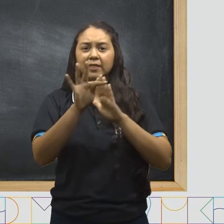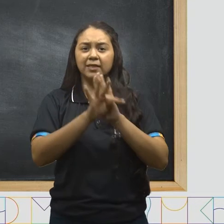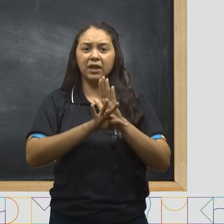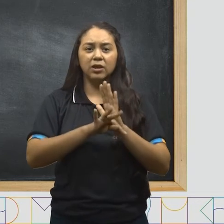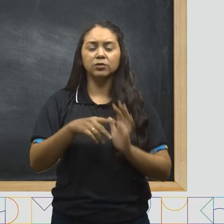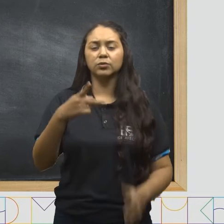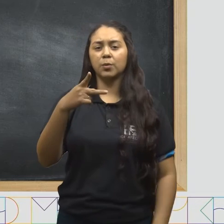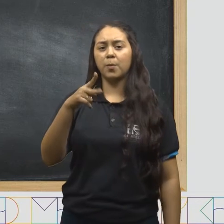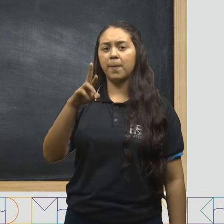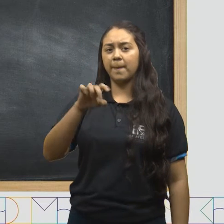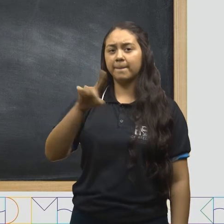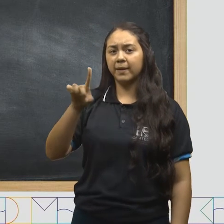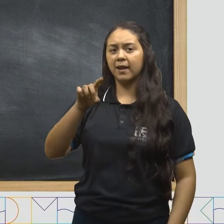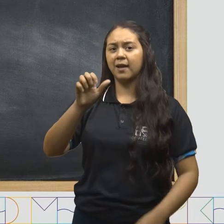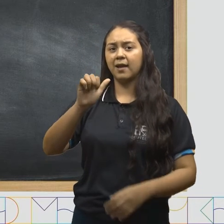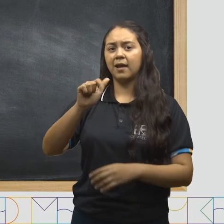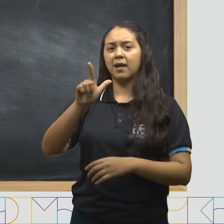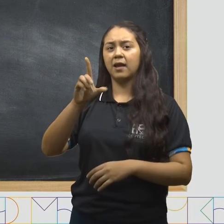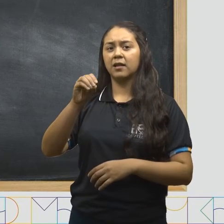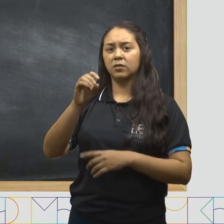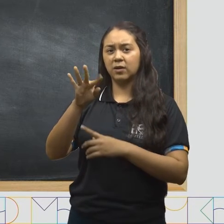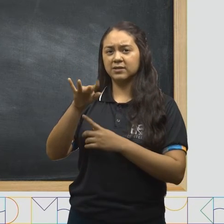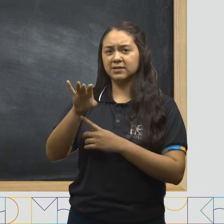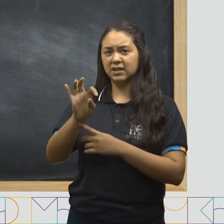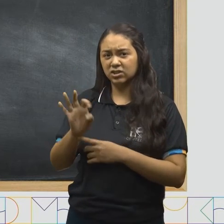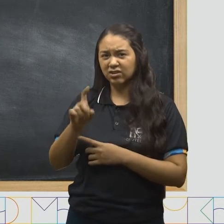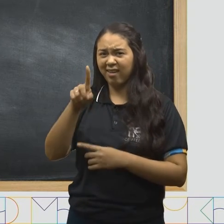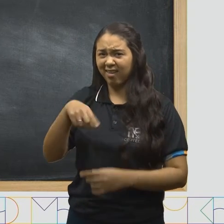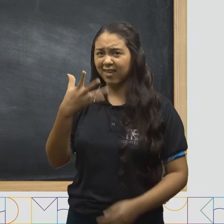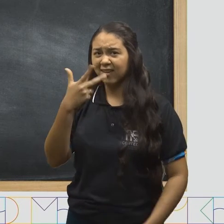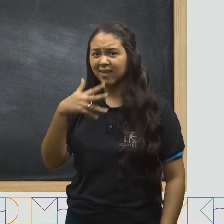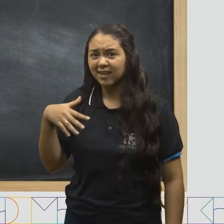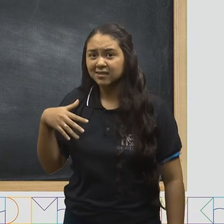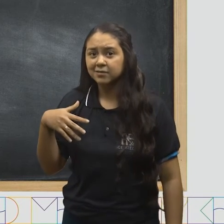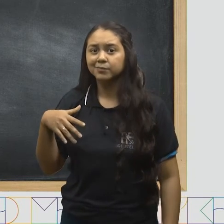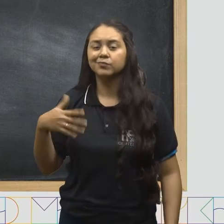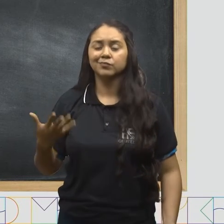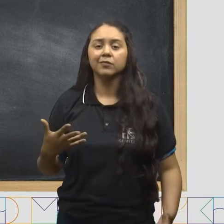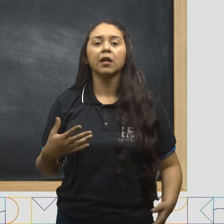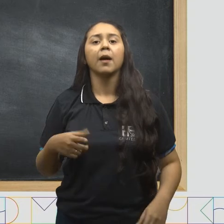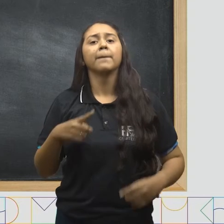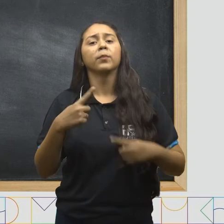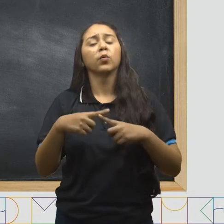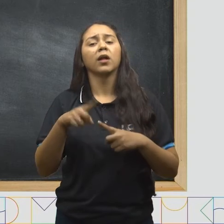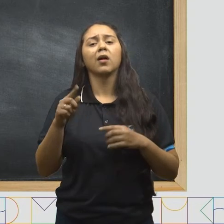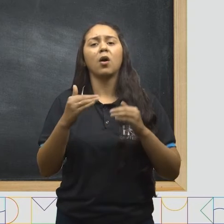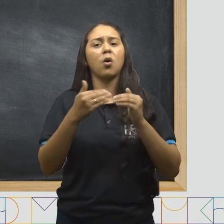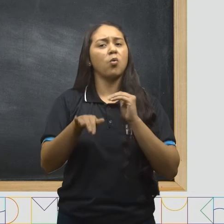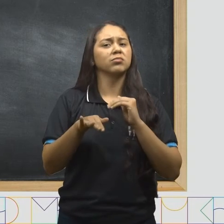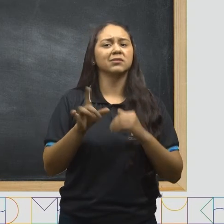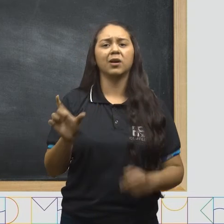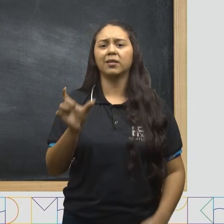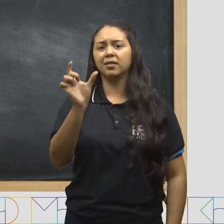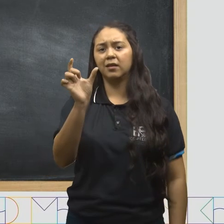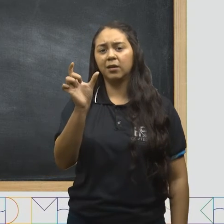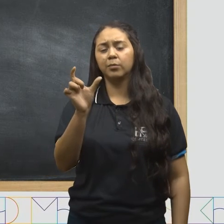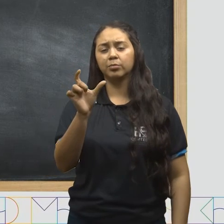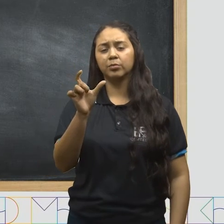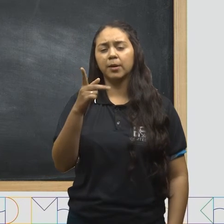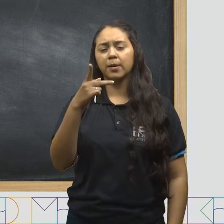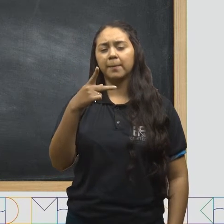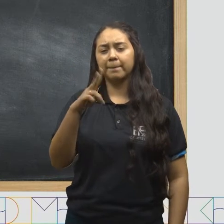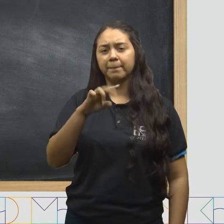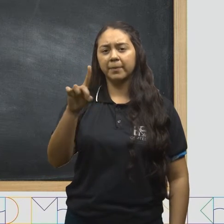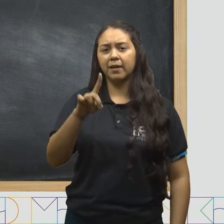do texto pré-adolescente é criança por não concordar com o termo